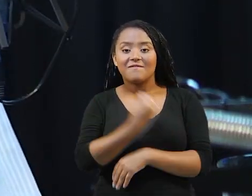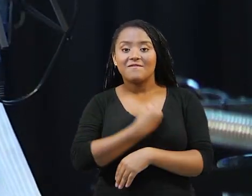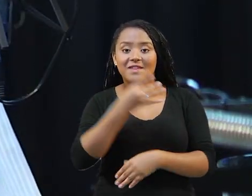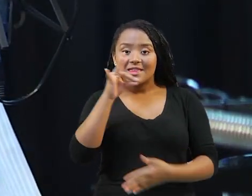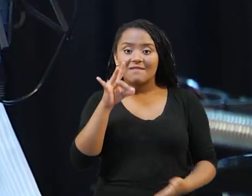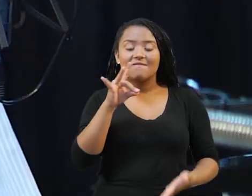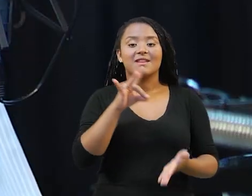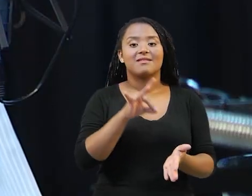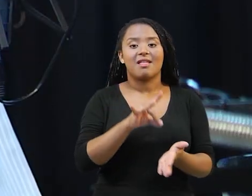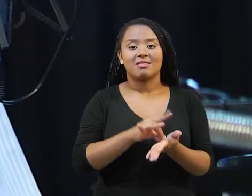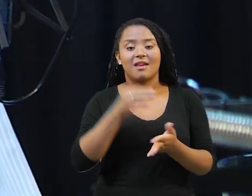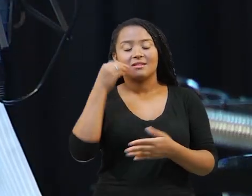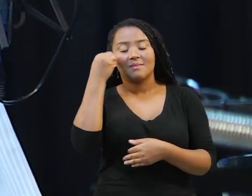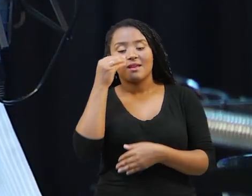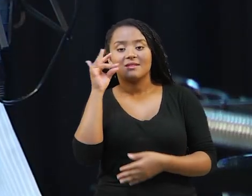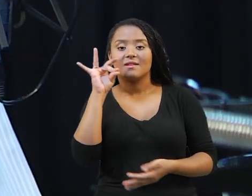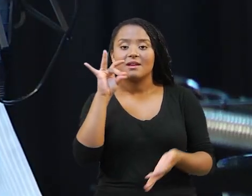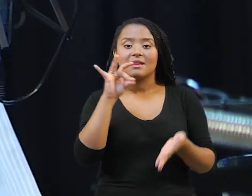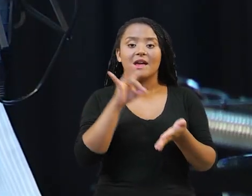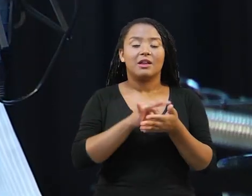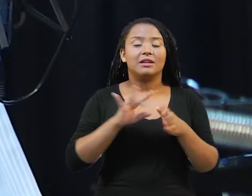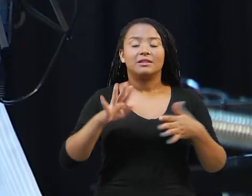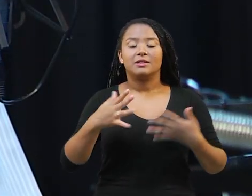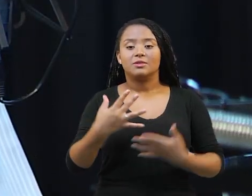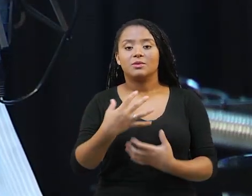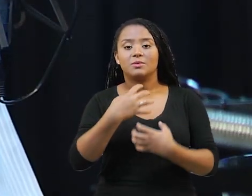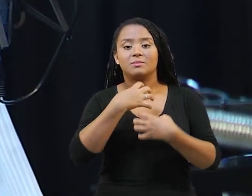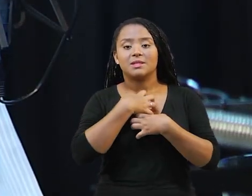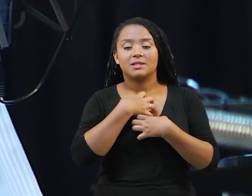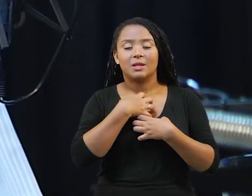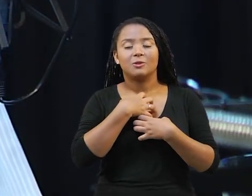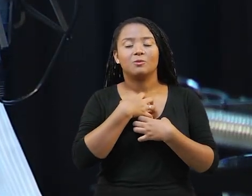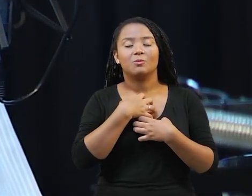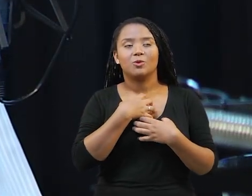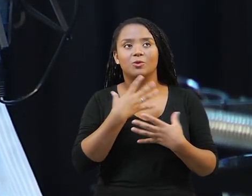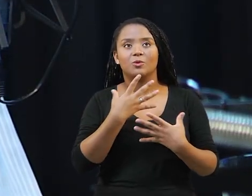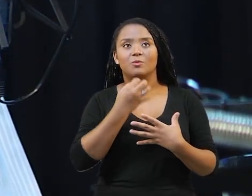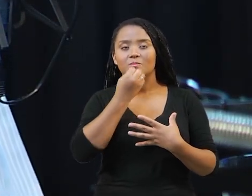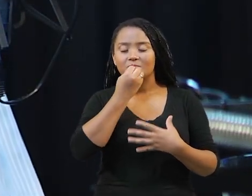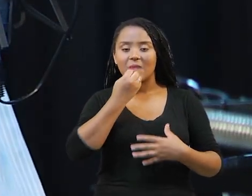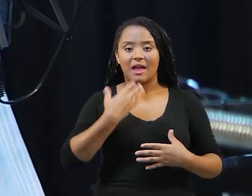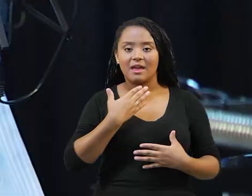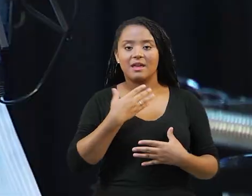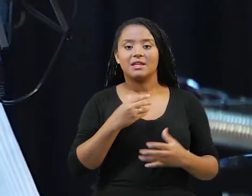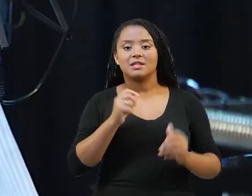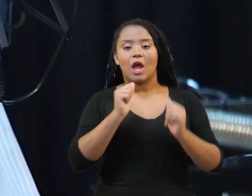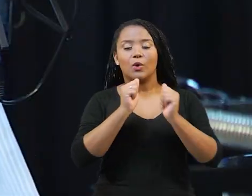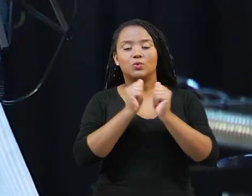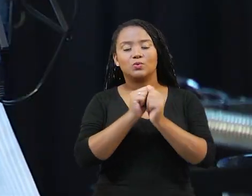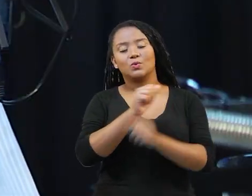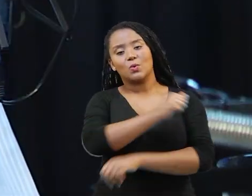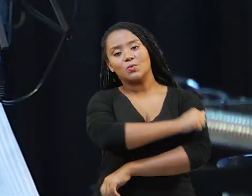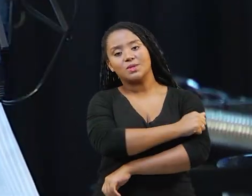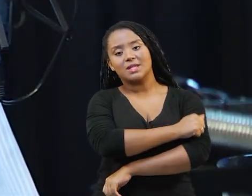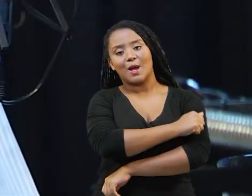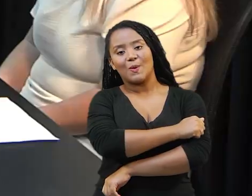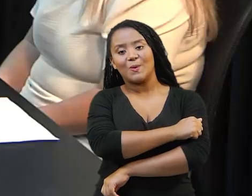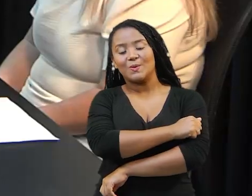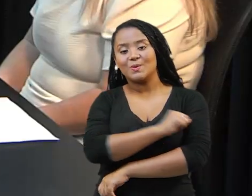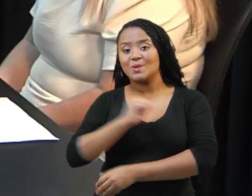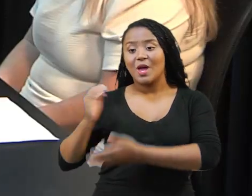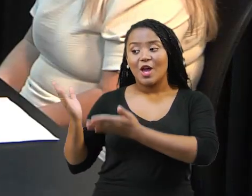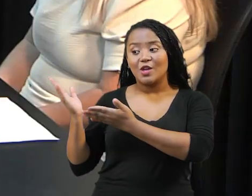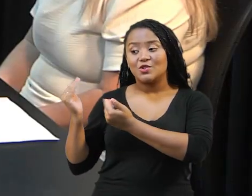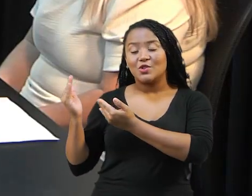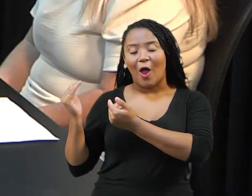da nossa vivência, né? Então, é um grande privilégio estar com os alunos mais jovens, né, no curso